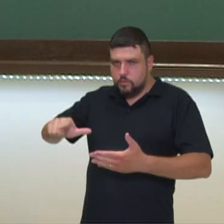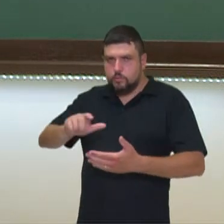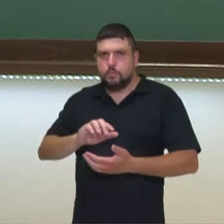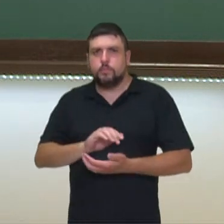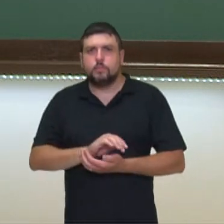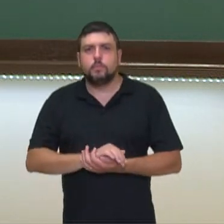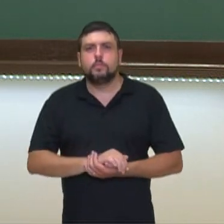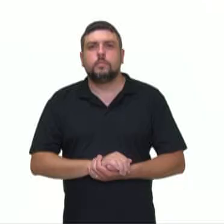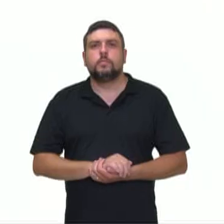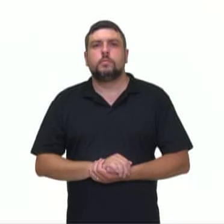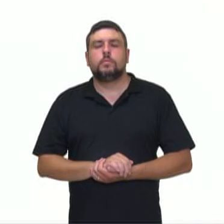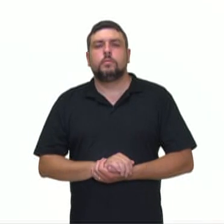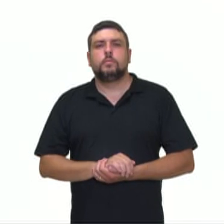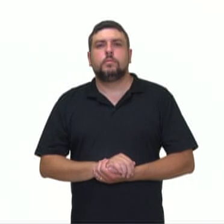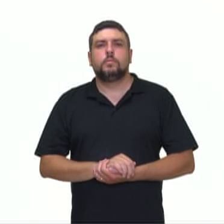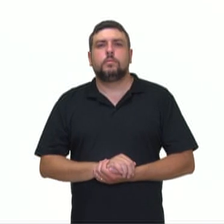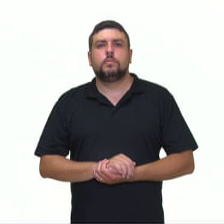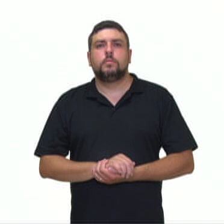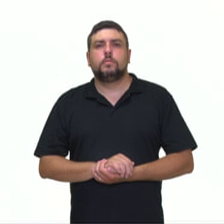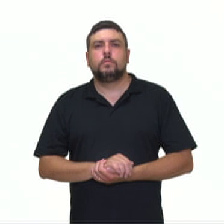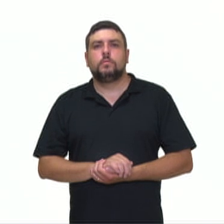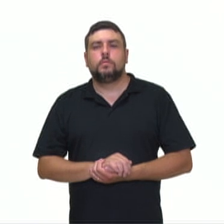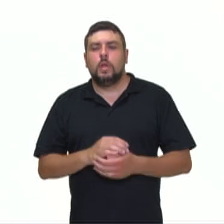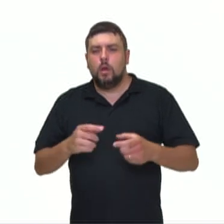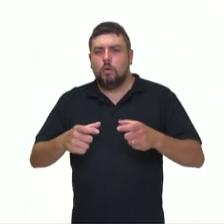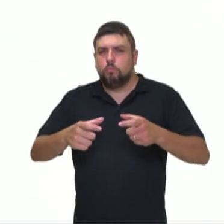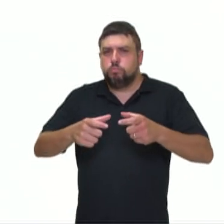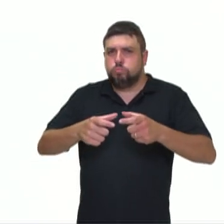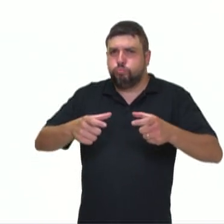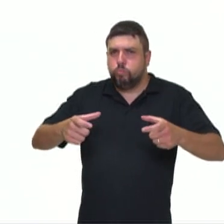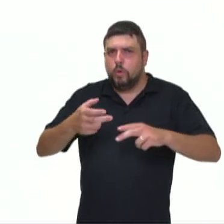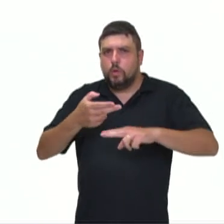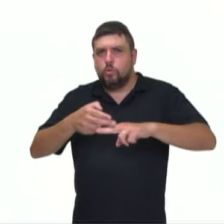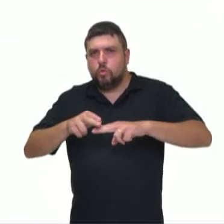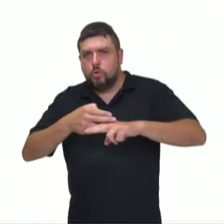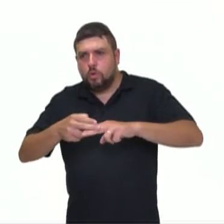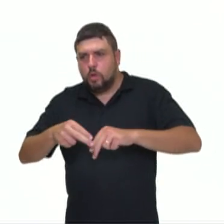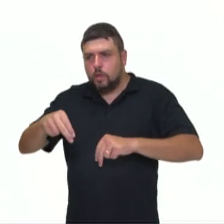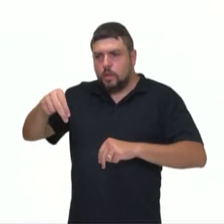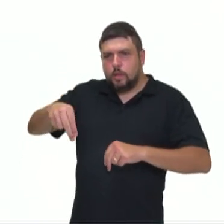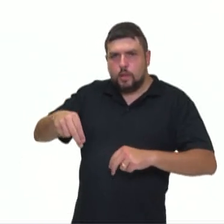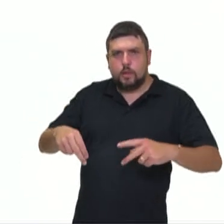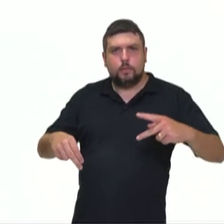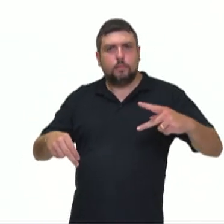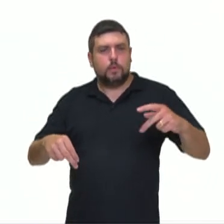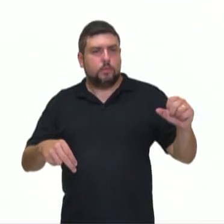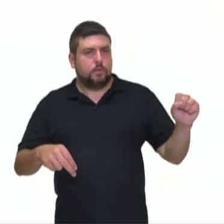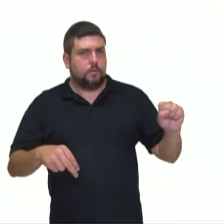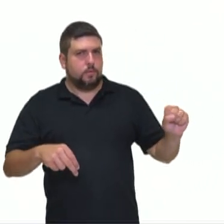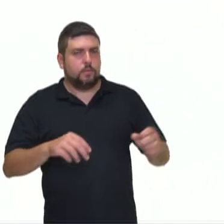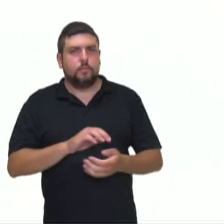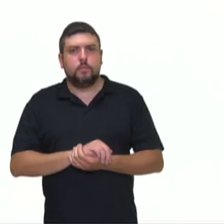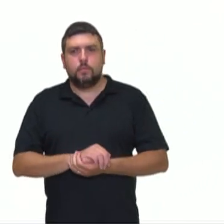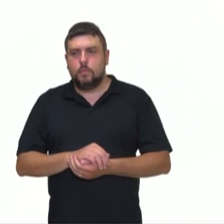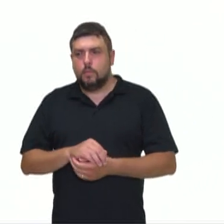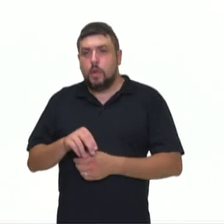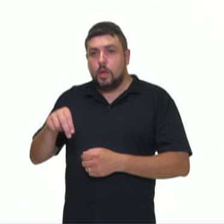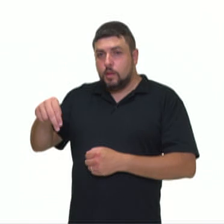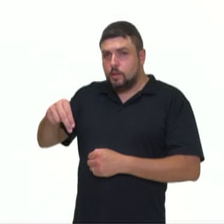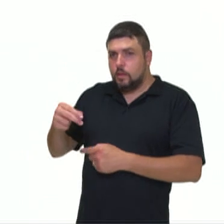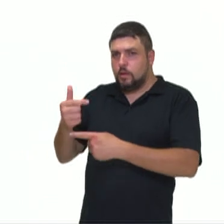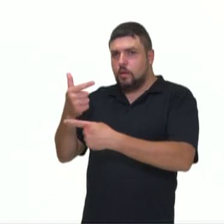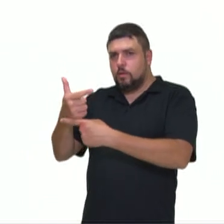resolver. Uma barra de chocolate é dividida entre Nelly, Penha e Sônia. Sabendo que Nelly ganha 2/5 da